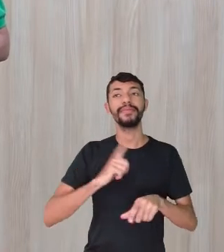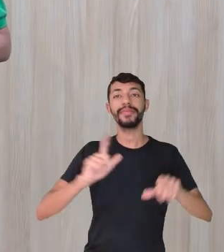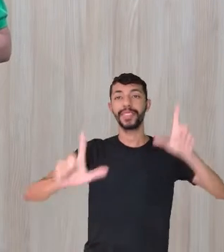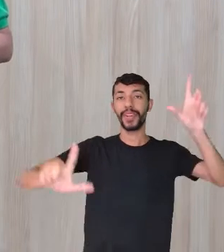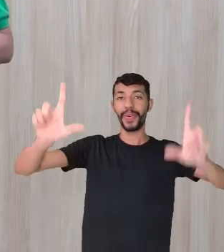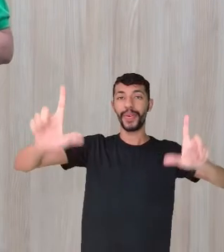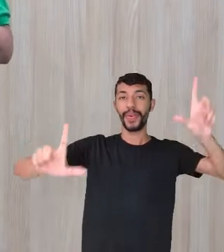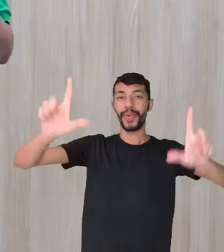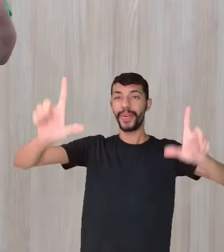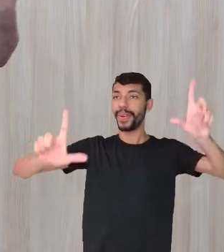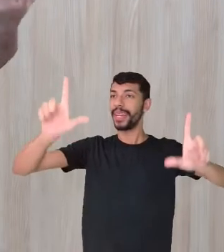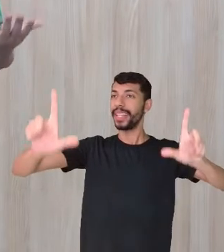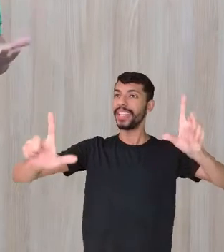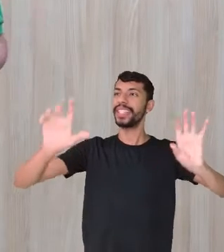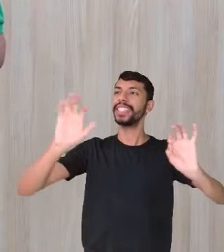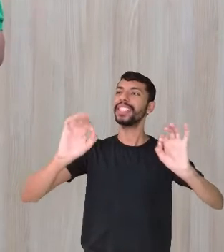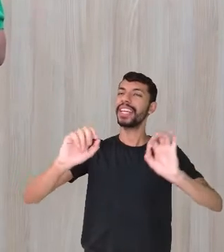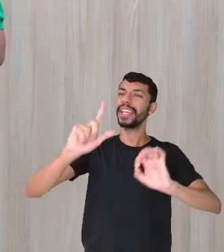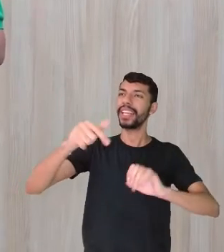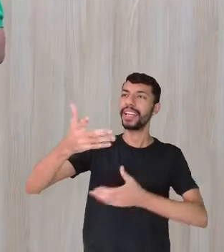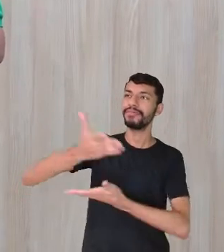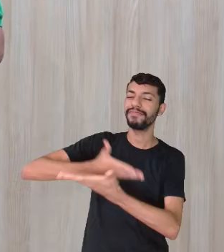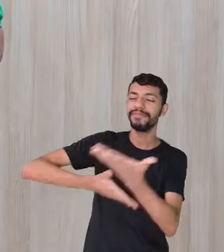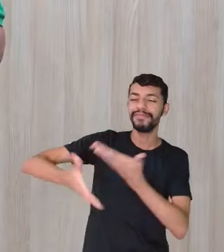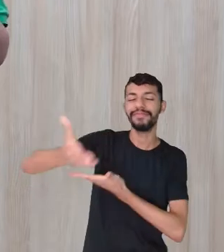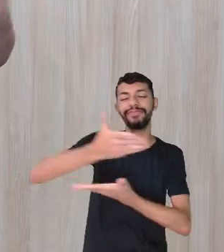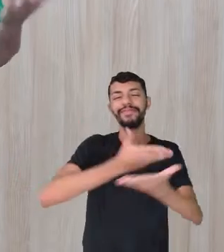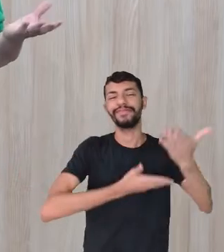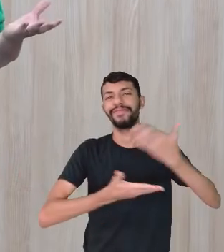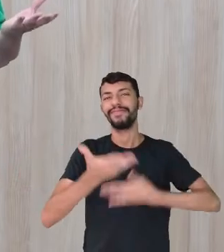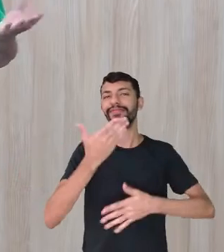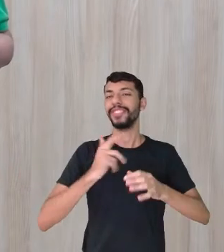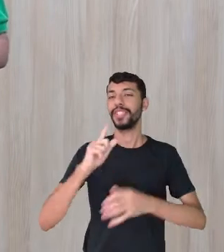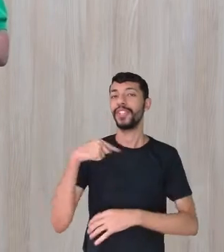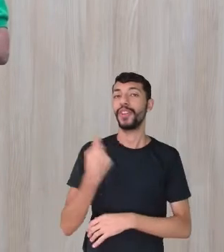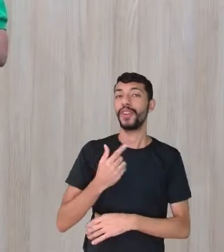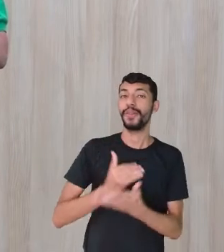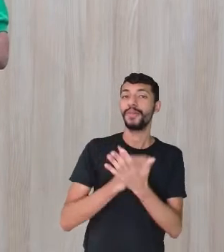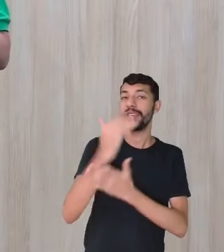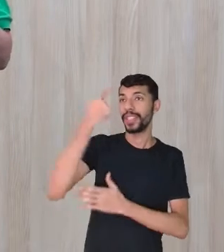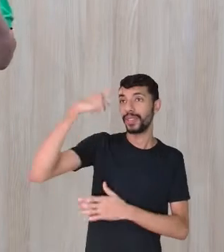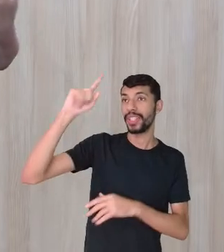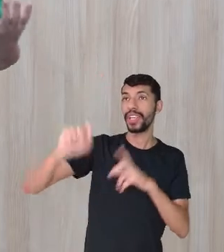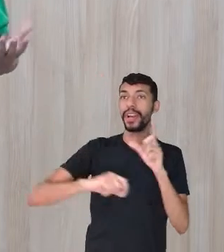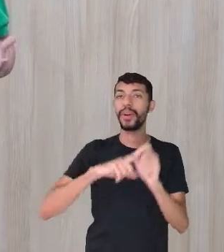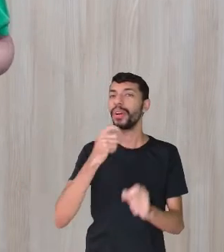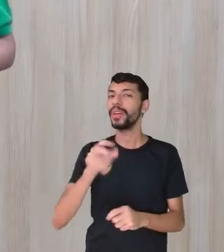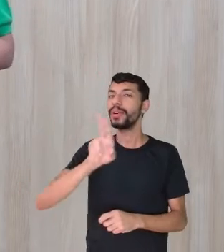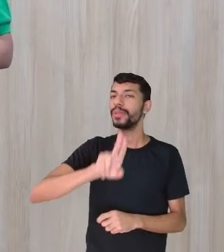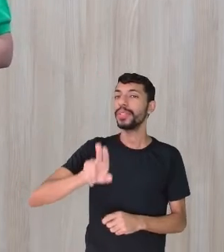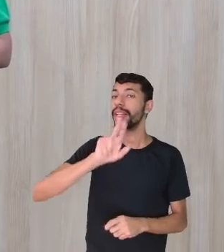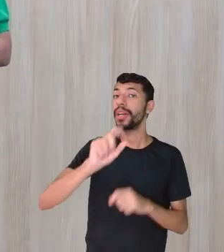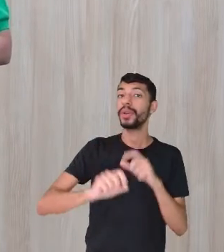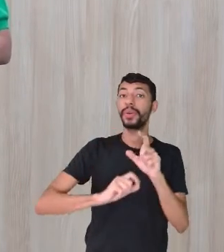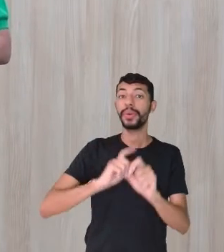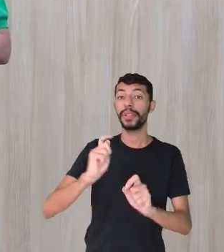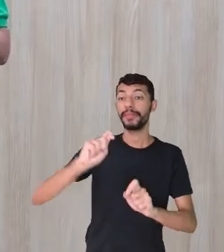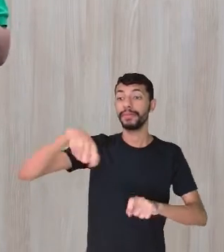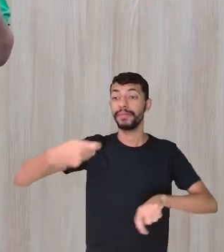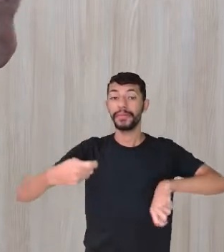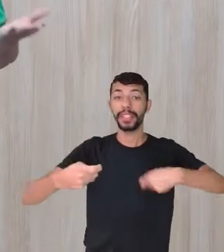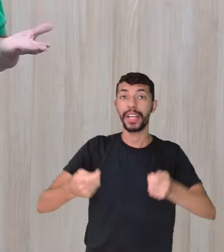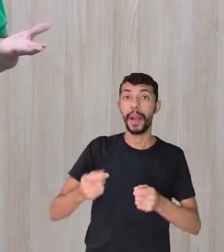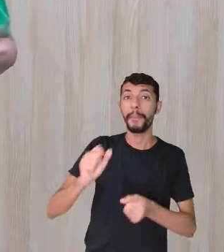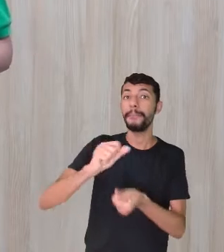sua casa, que é compartilhada. Aí a gente começa o dia assim, usando as palavrinhas mágicas, não é?